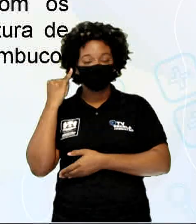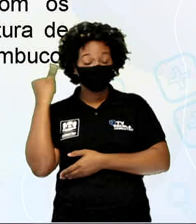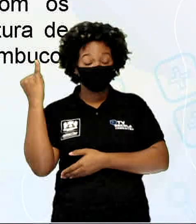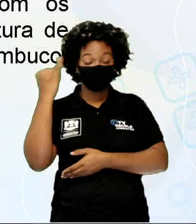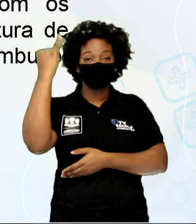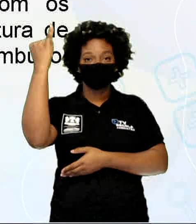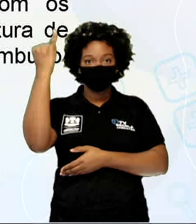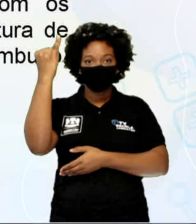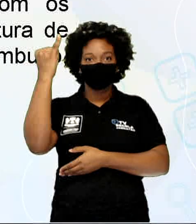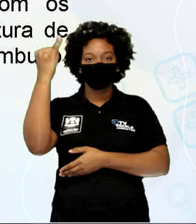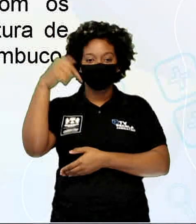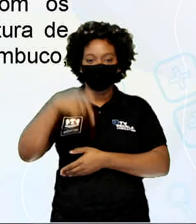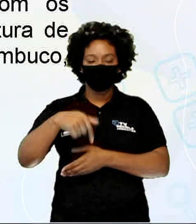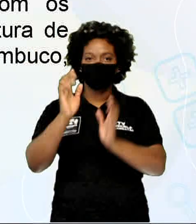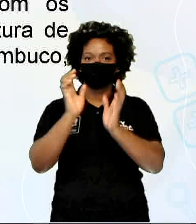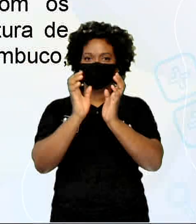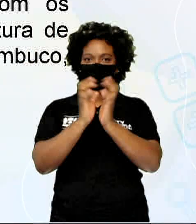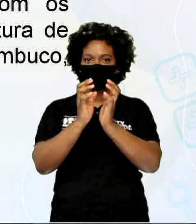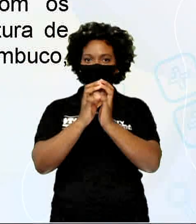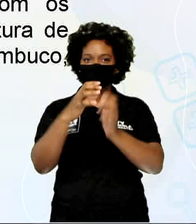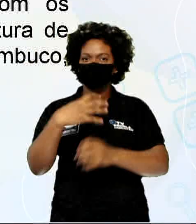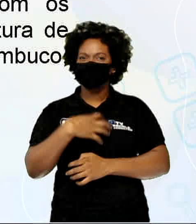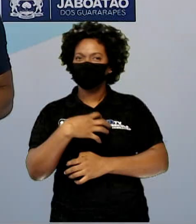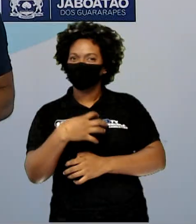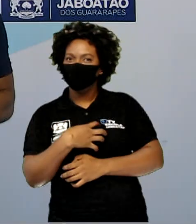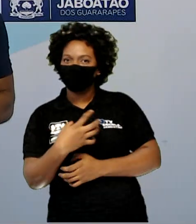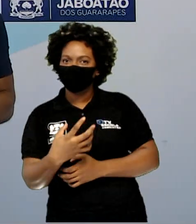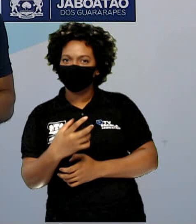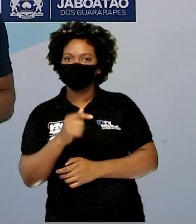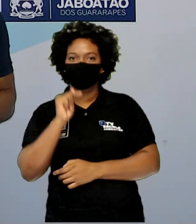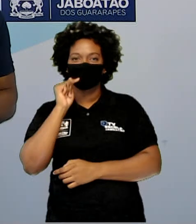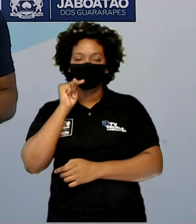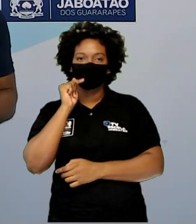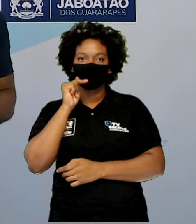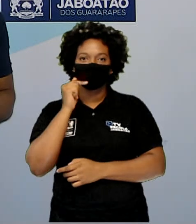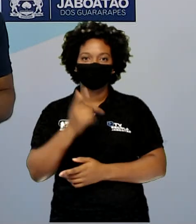Ceará, Paraíba, Bahia e Rio Grande do Norte.